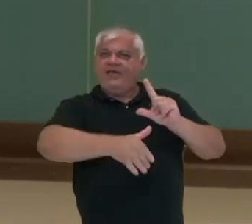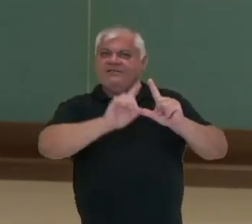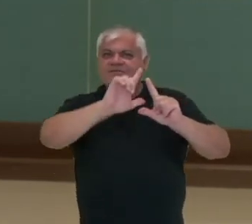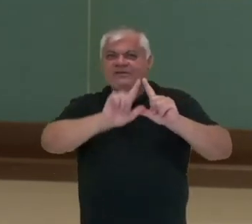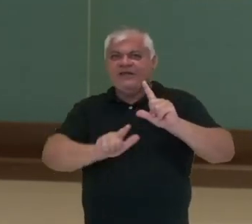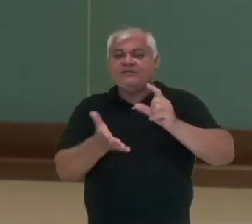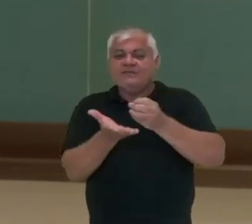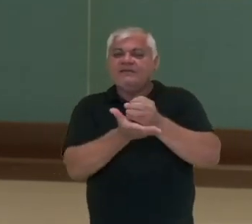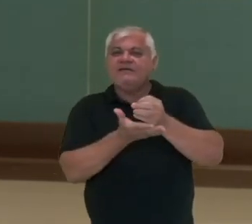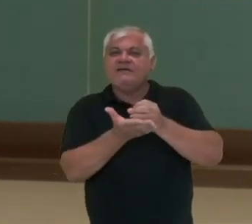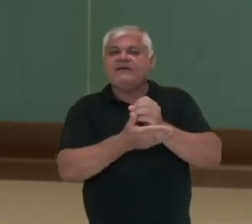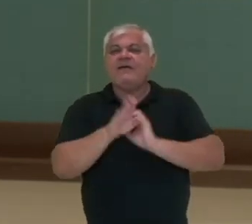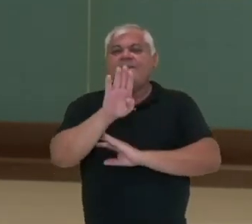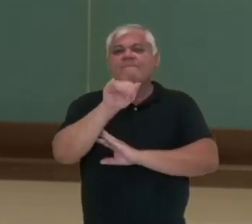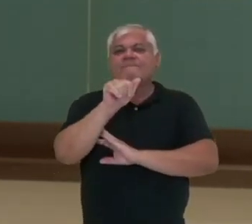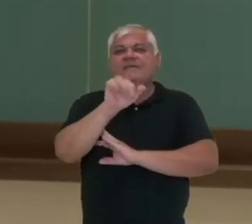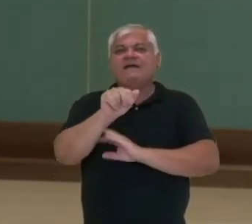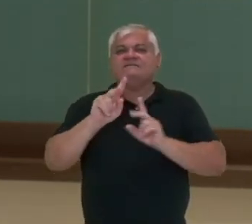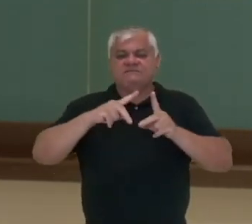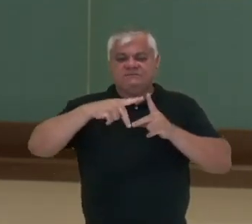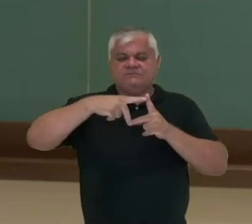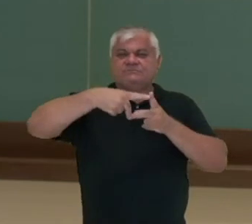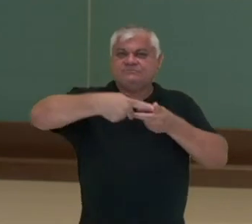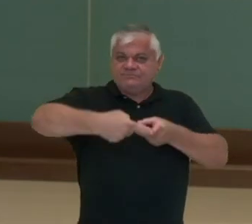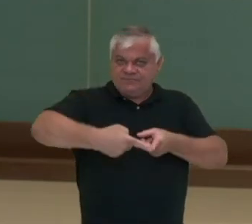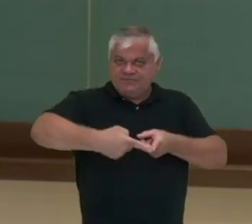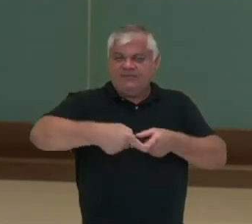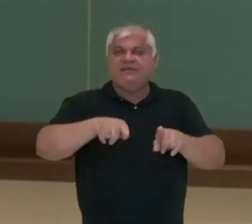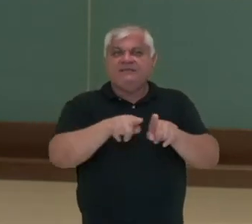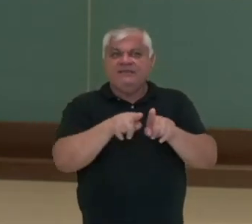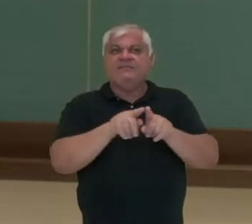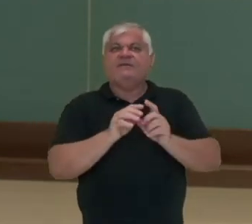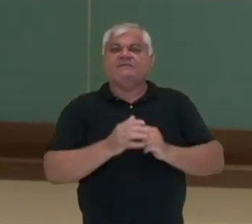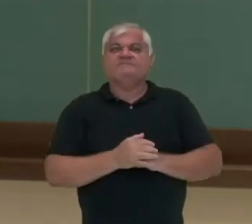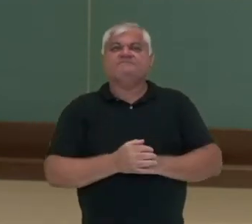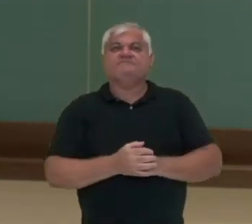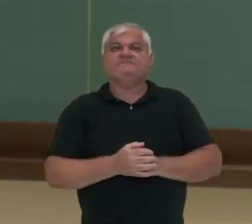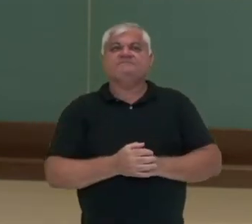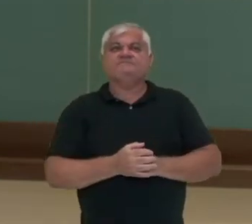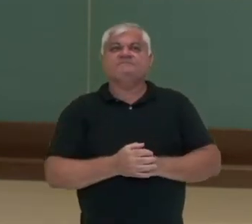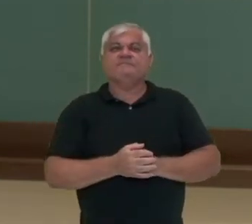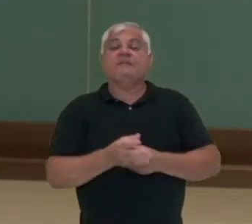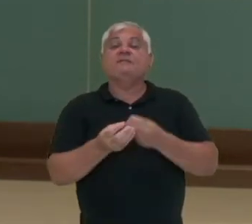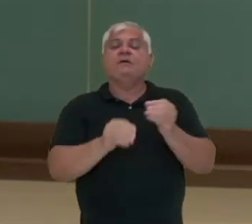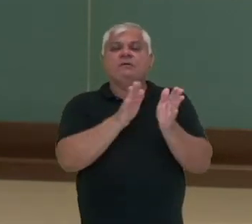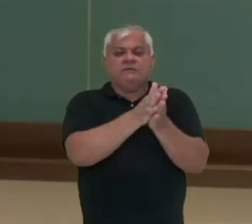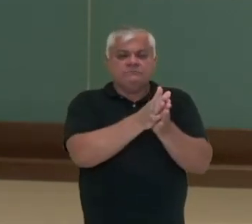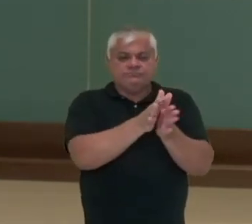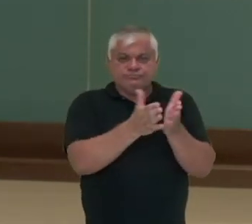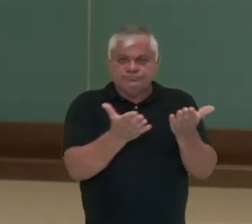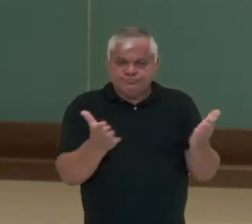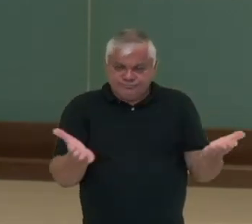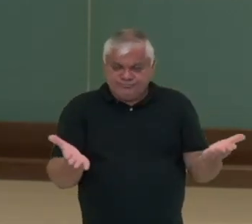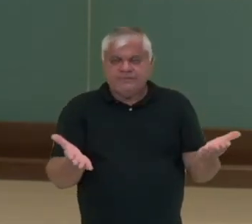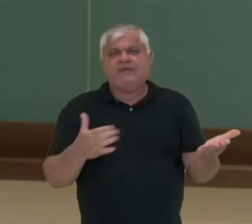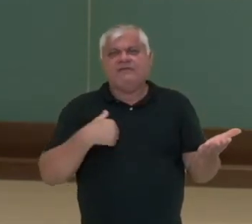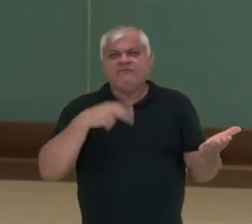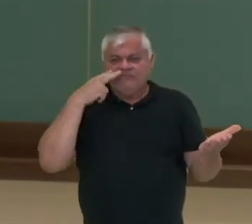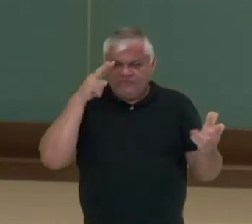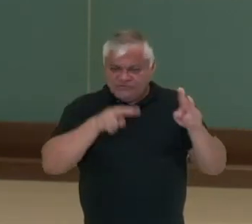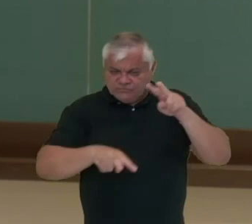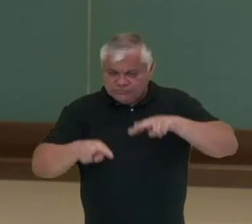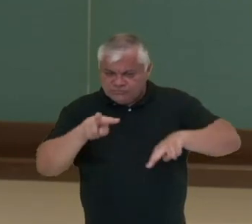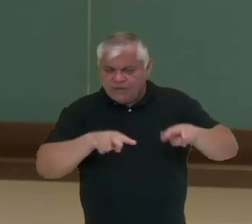tá bom? Bem como as arestas que compõem, tá, essa construção. A planificação da pirâmide fica até mais